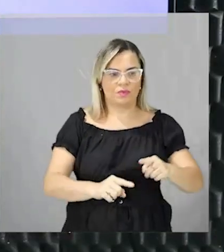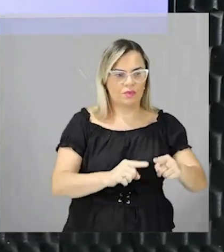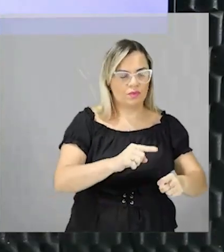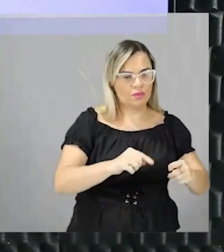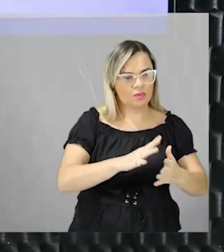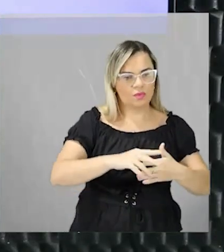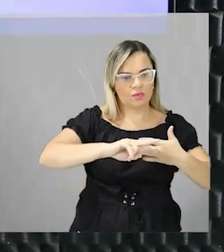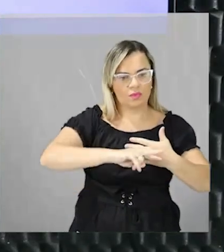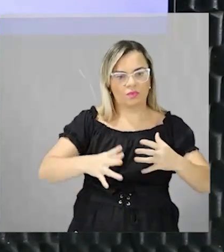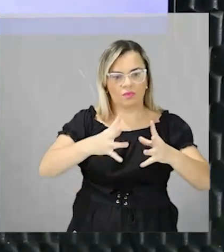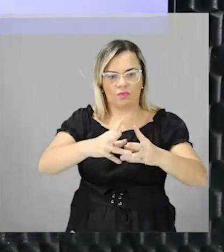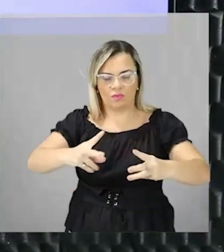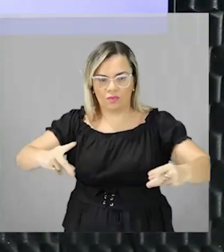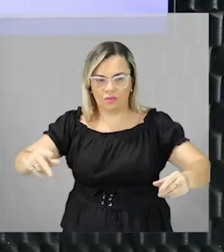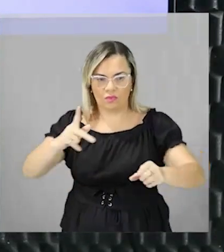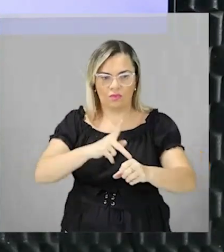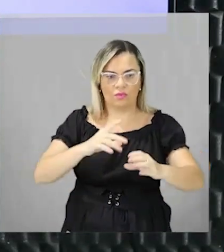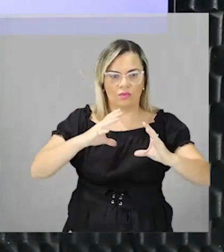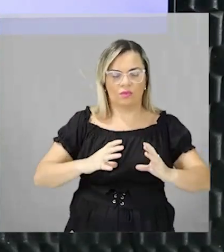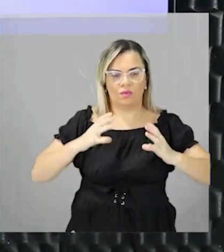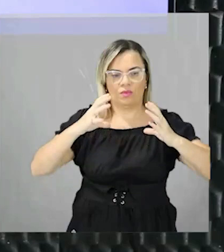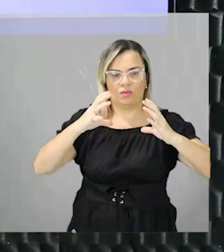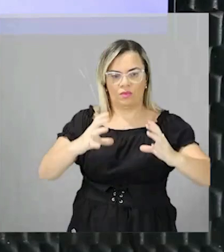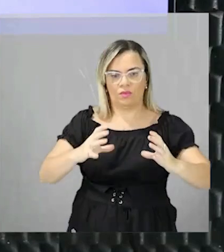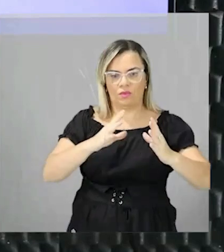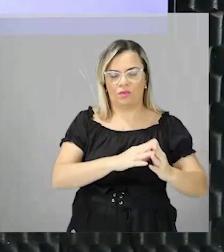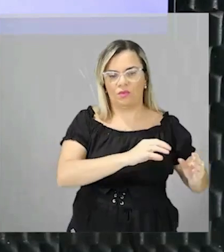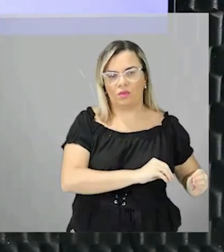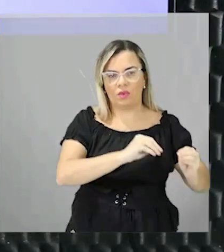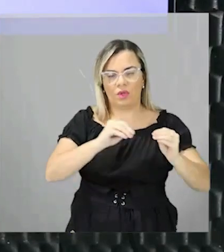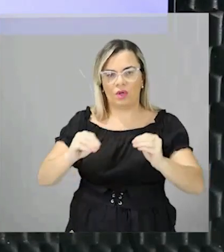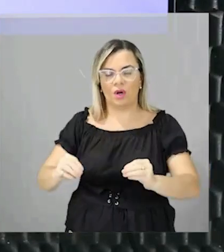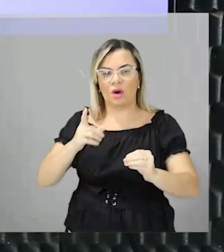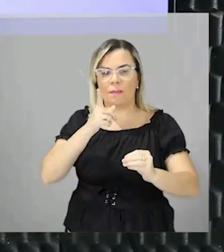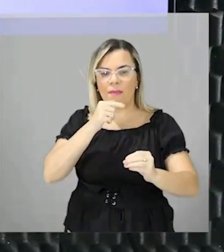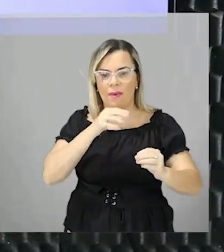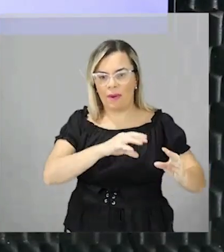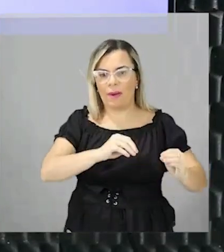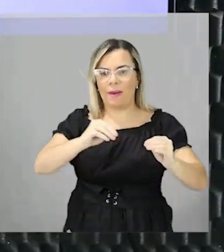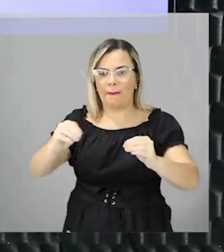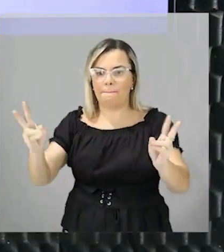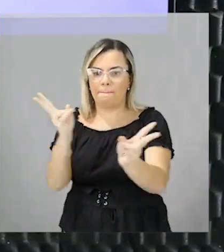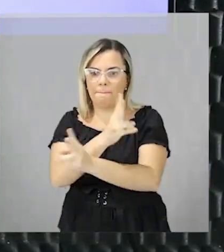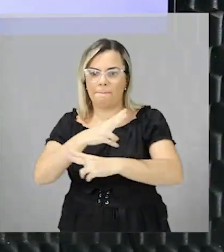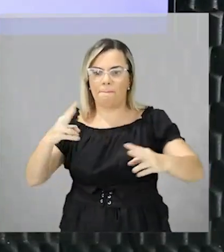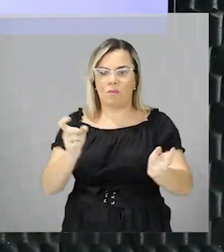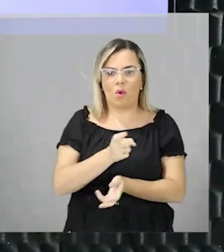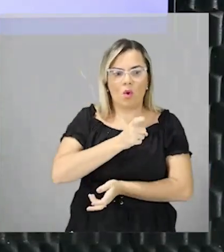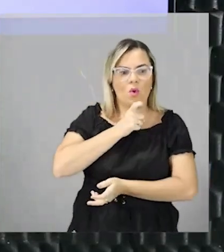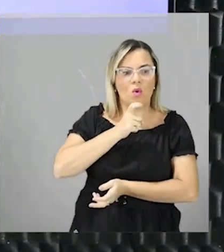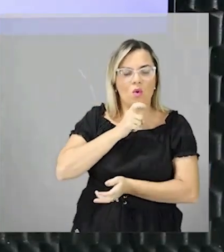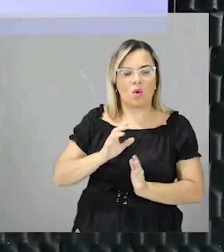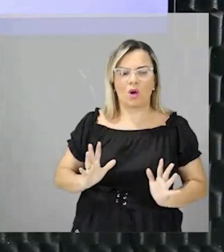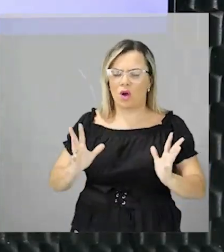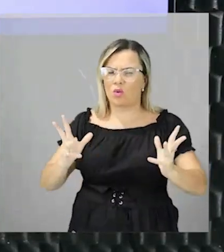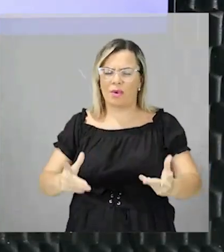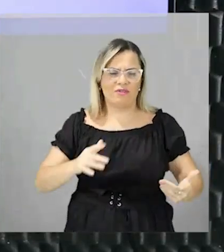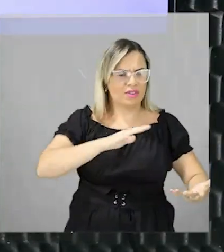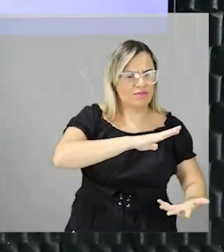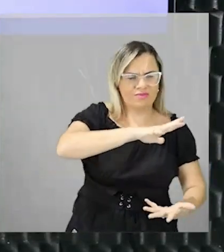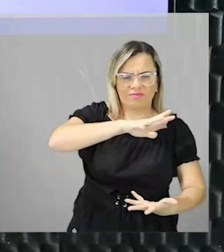produtos resultantes da destruição das rochas são transportados pela água, pelo vento, pelo gelo, a